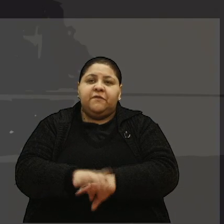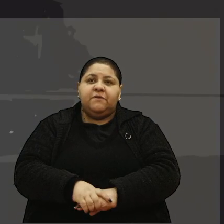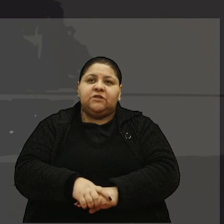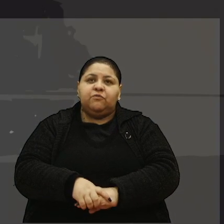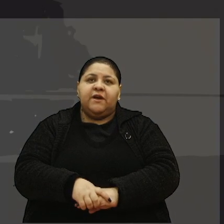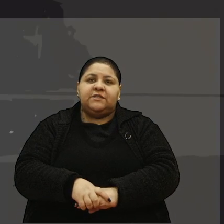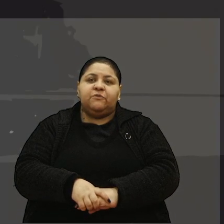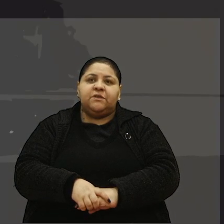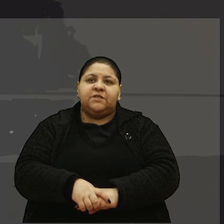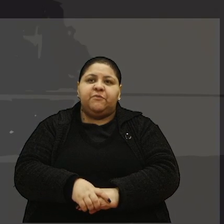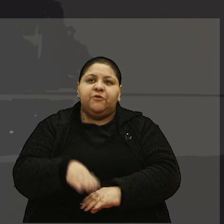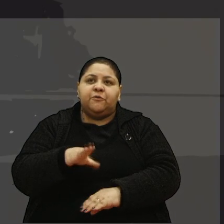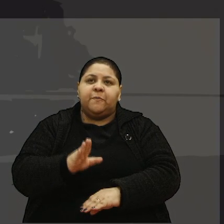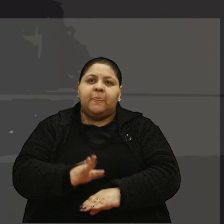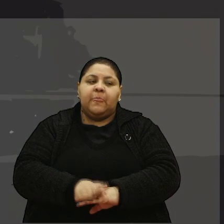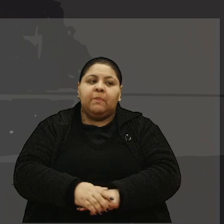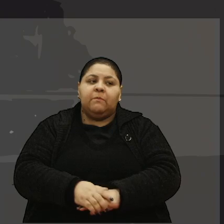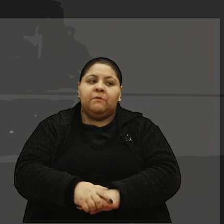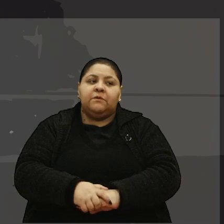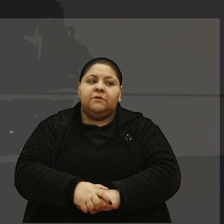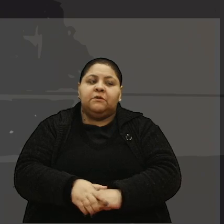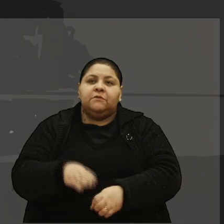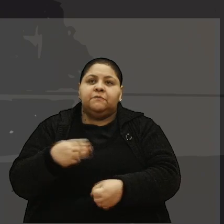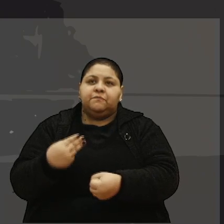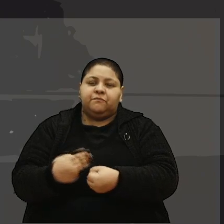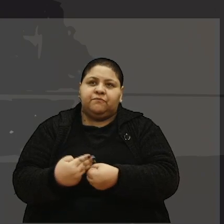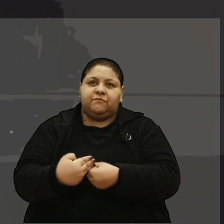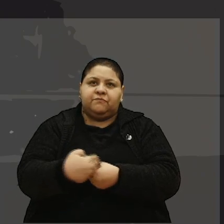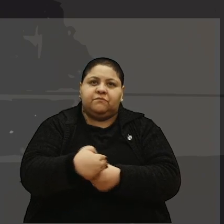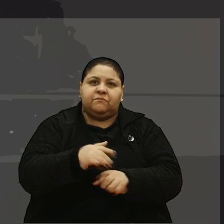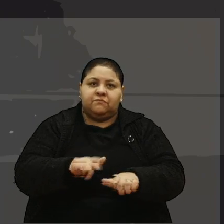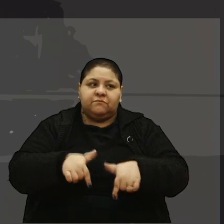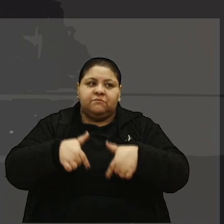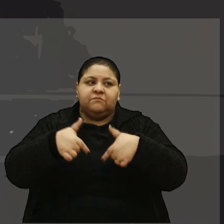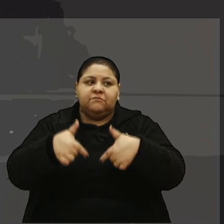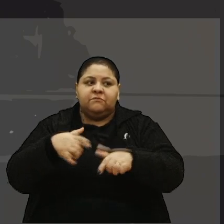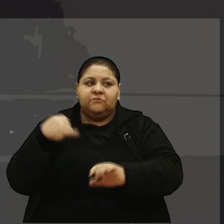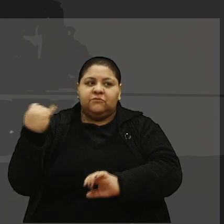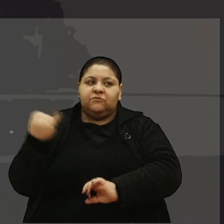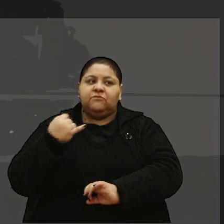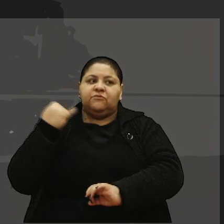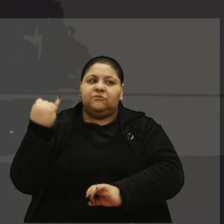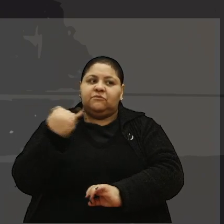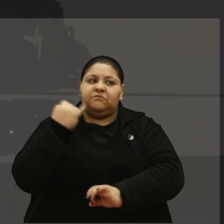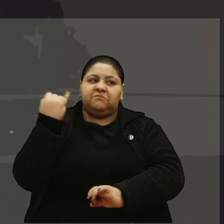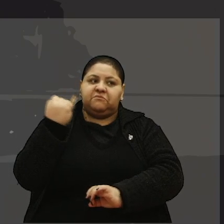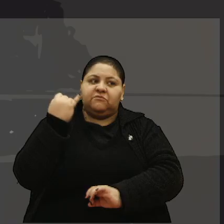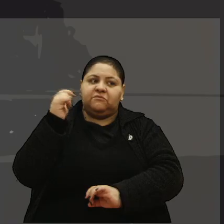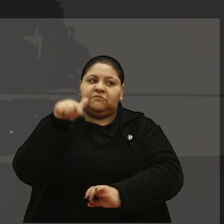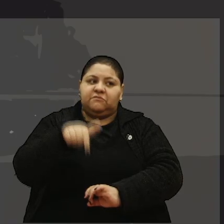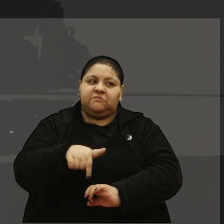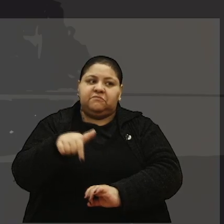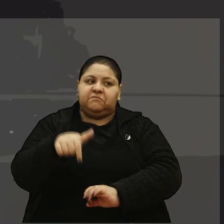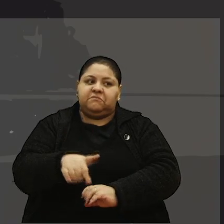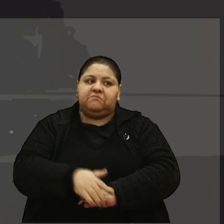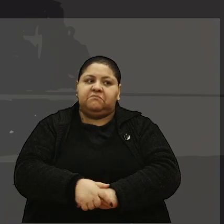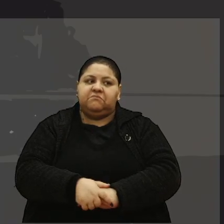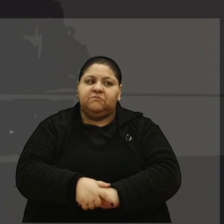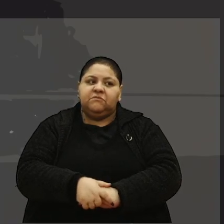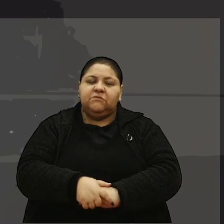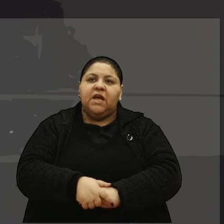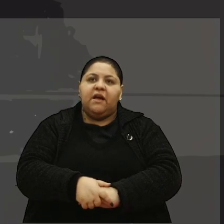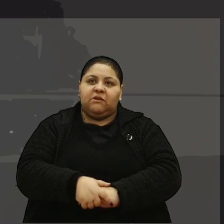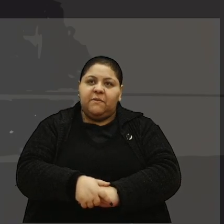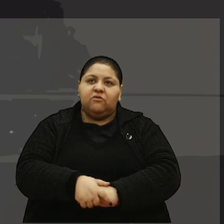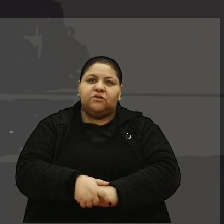Adoção de canteiros. Uma ação importante que que desenvolvemos